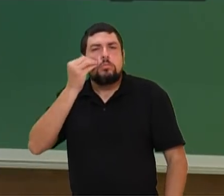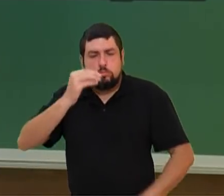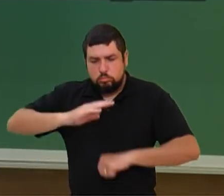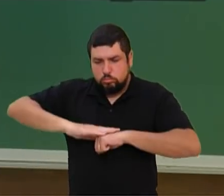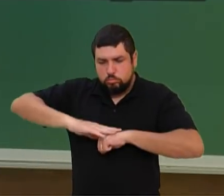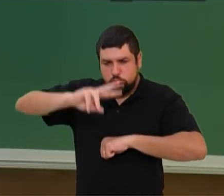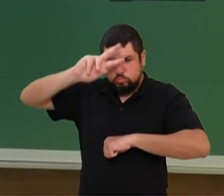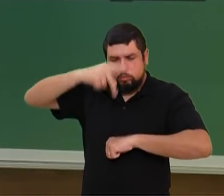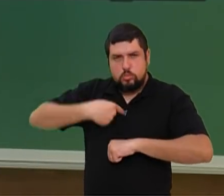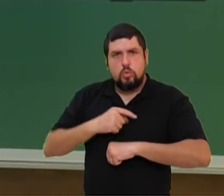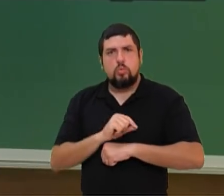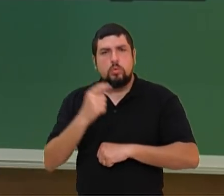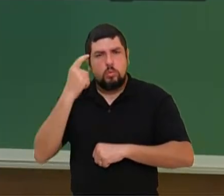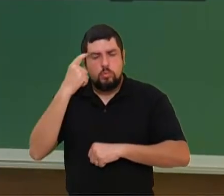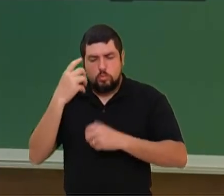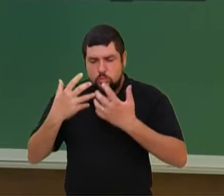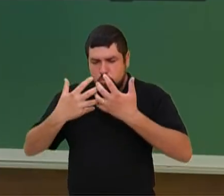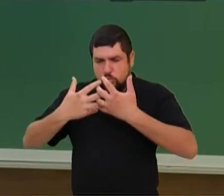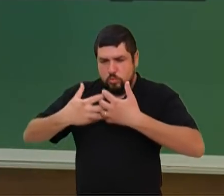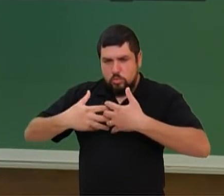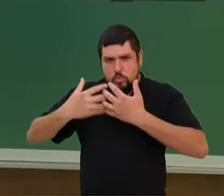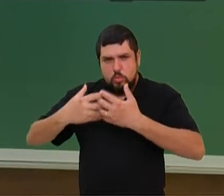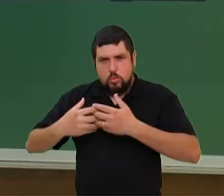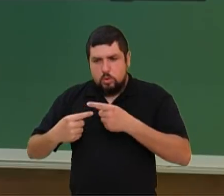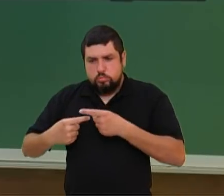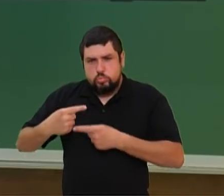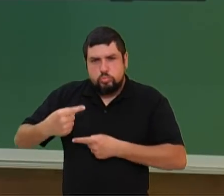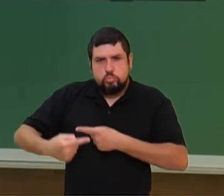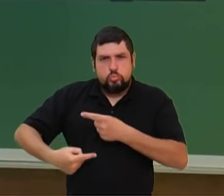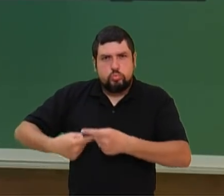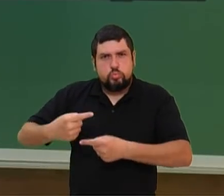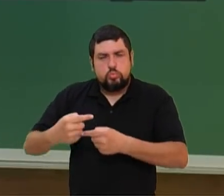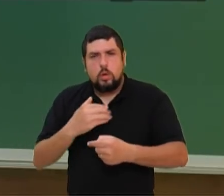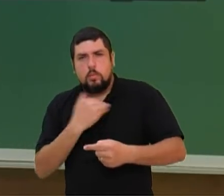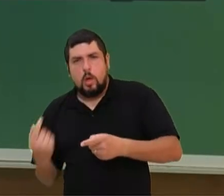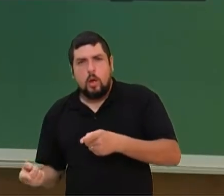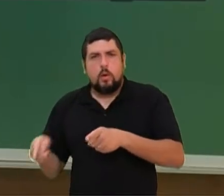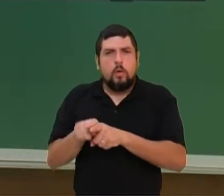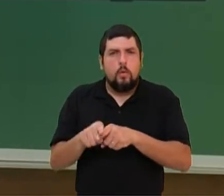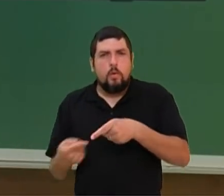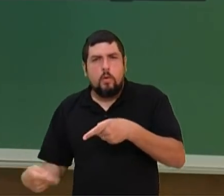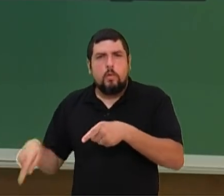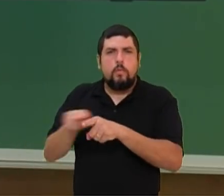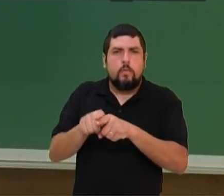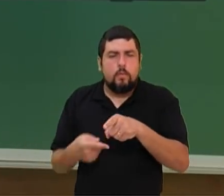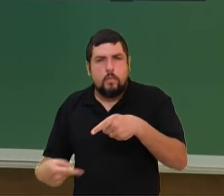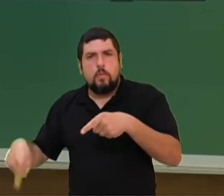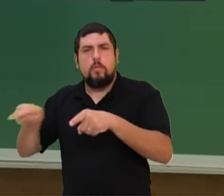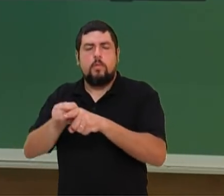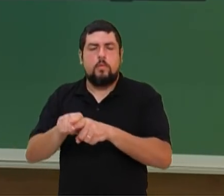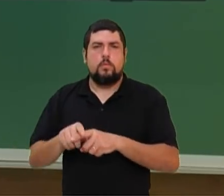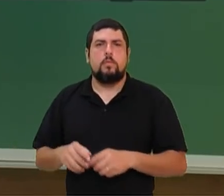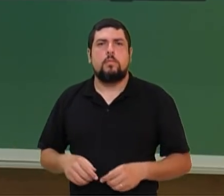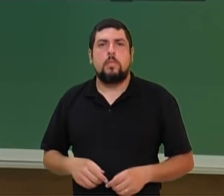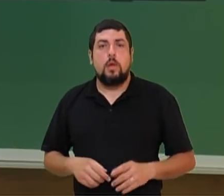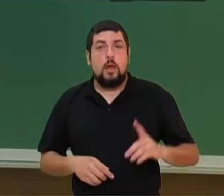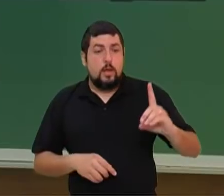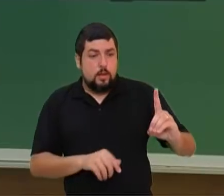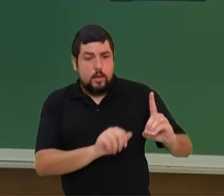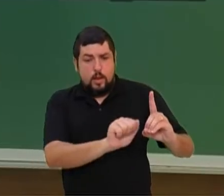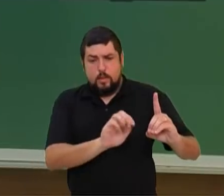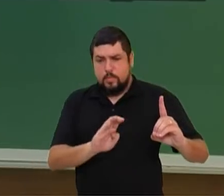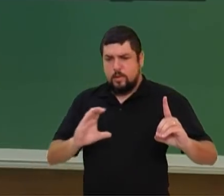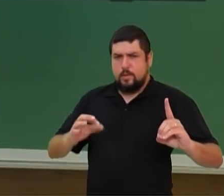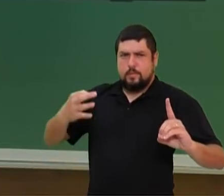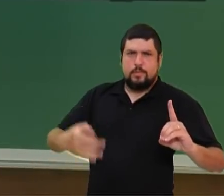a fuga do ciclo de reencarnações. Não é? E não seriam todas as alternativas corretas. Não é?